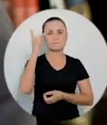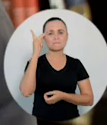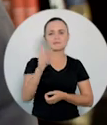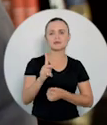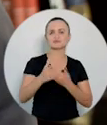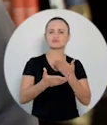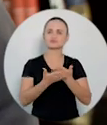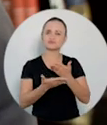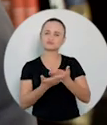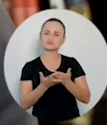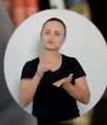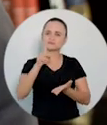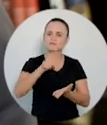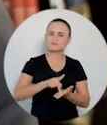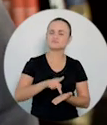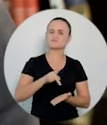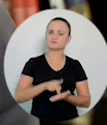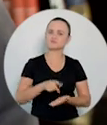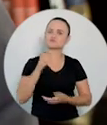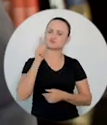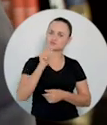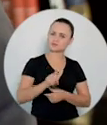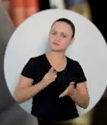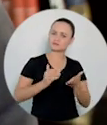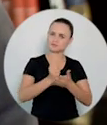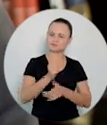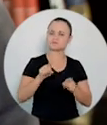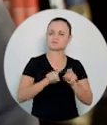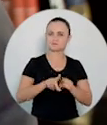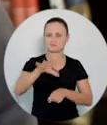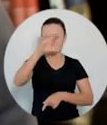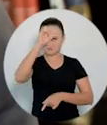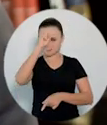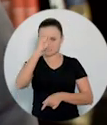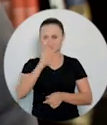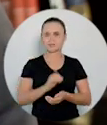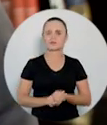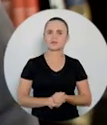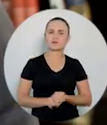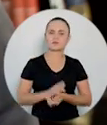seja eficiente, produtivo, de fato faça com que você aprenda. Esse foi o